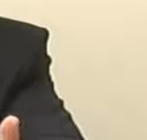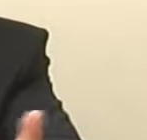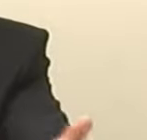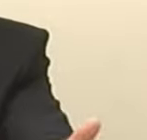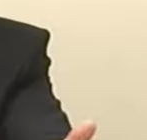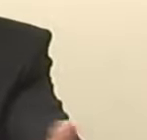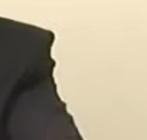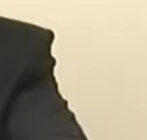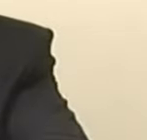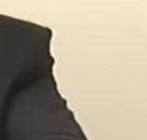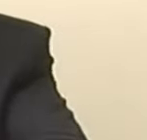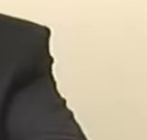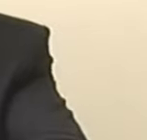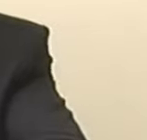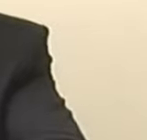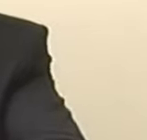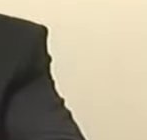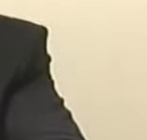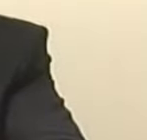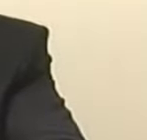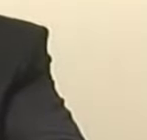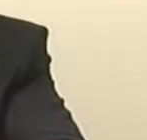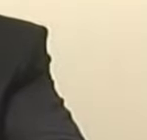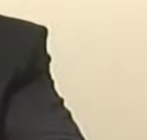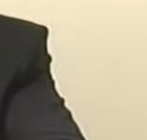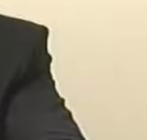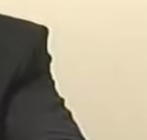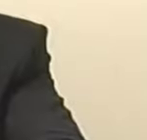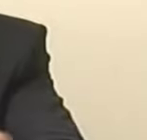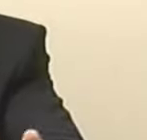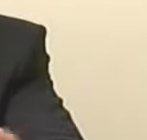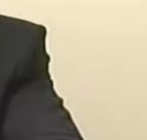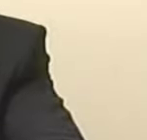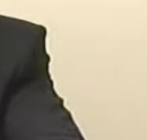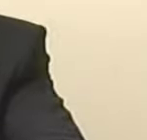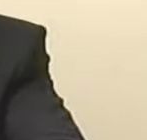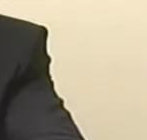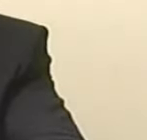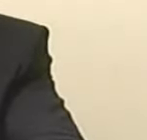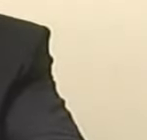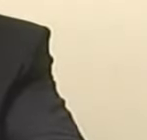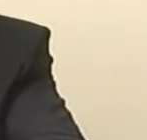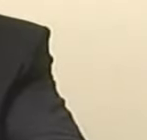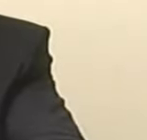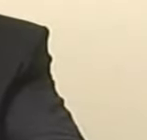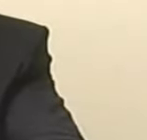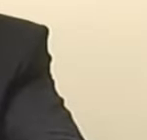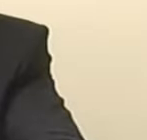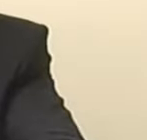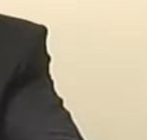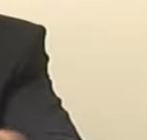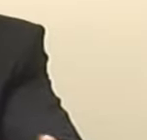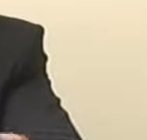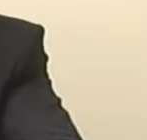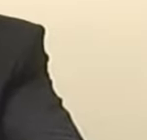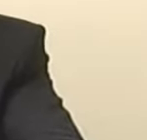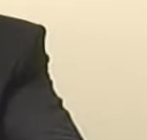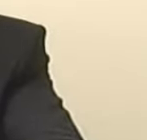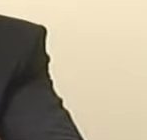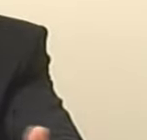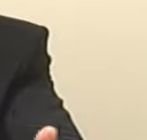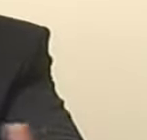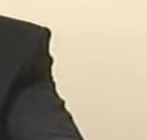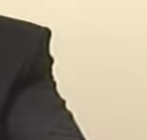o aumento de pena para os crimes praticados contra as mulheres, o regulamento do trabalho doméstico.